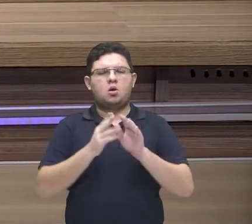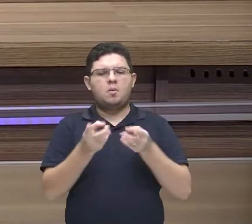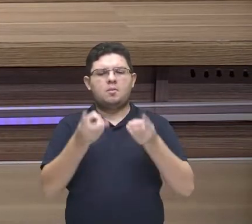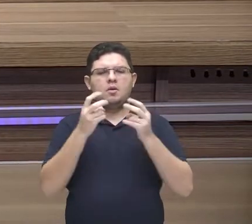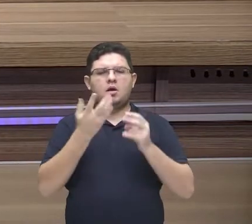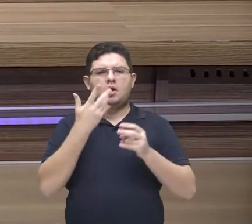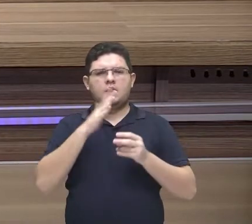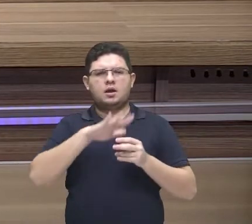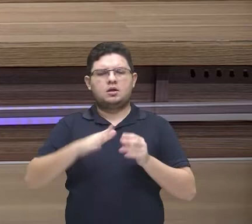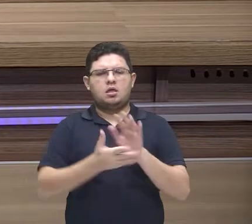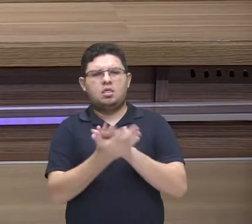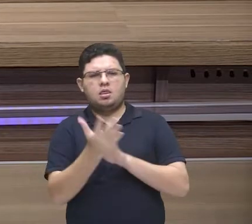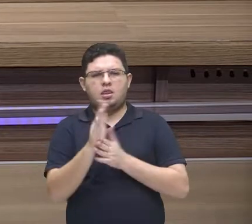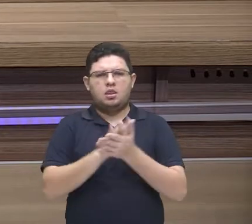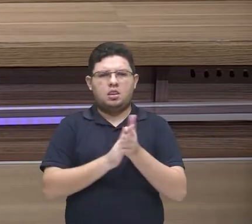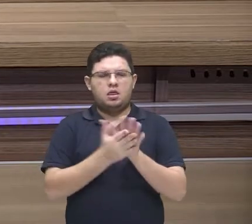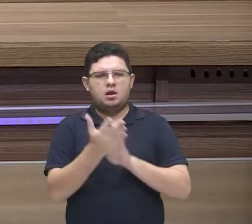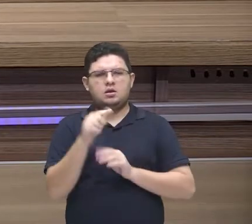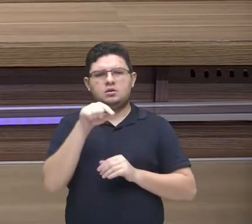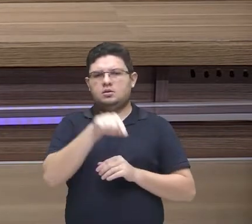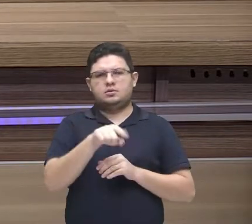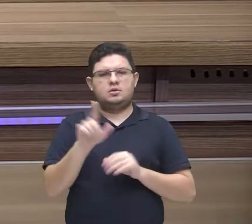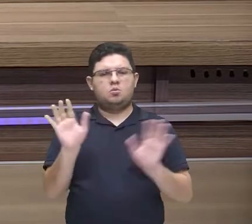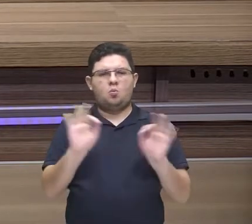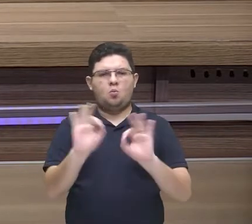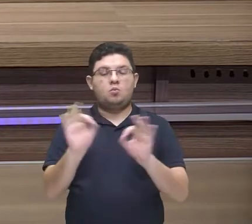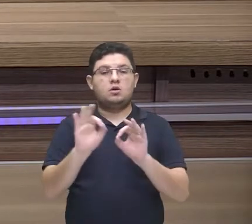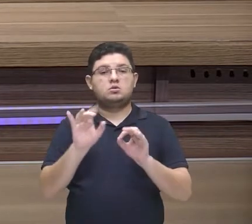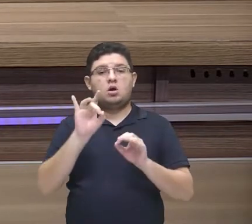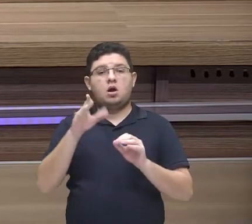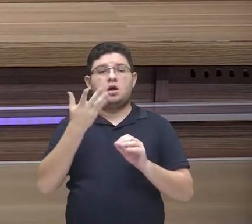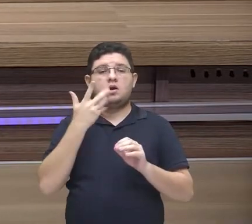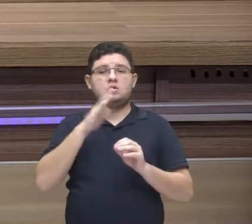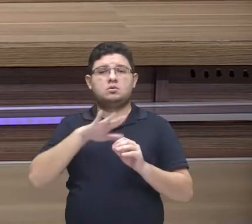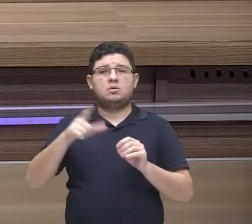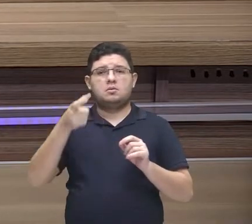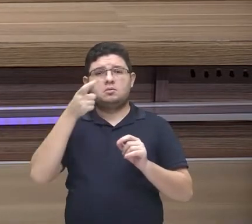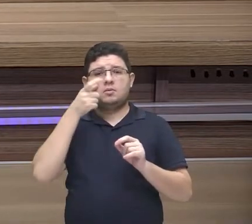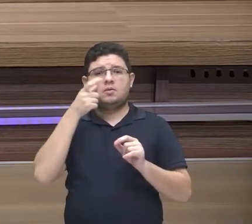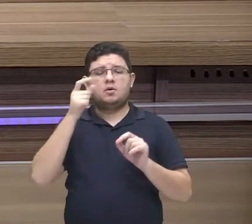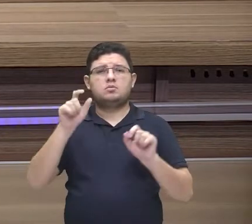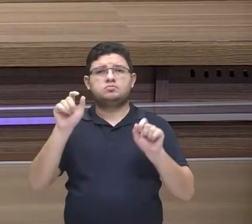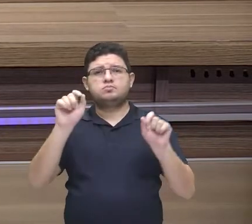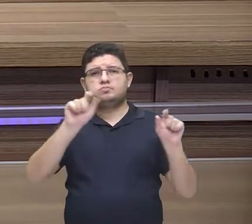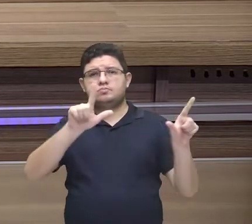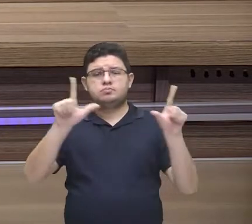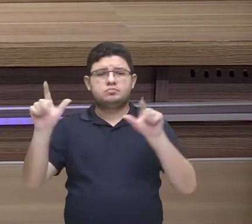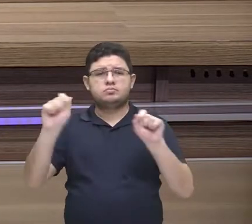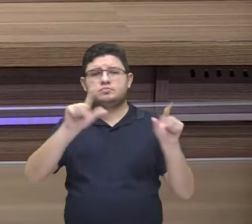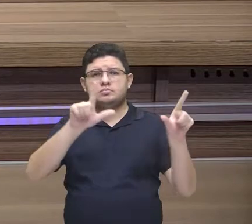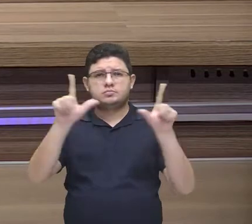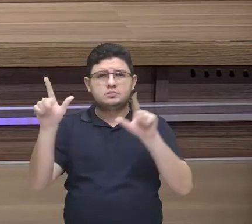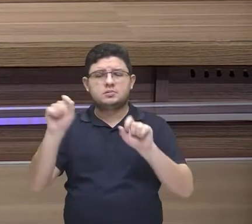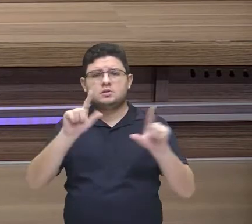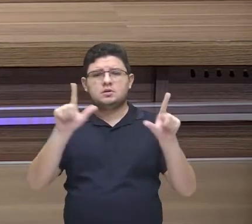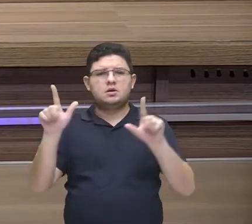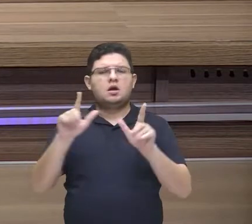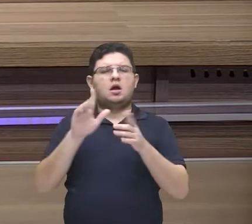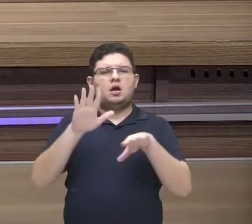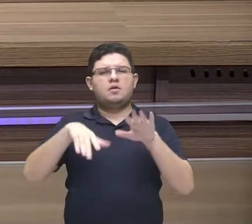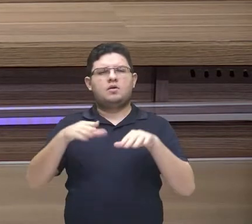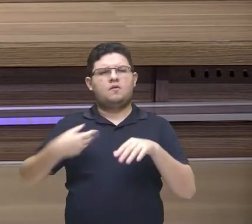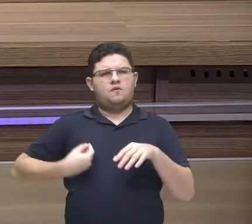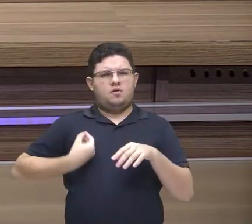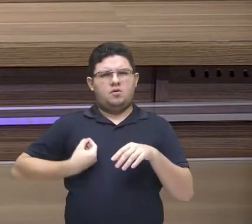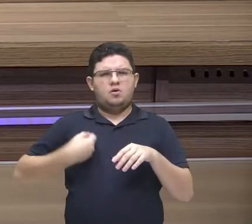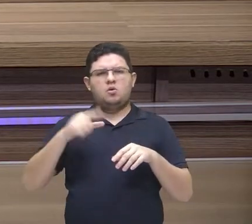está voltada para a mídia, vendo um desenho, vendo um programa qualquer, e os programas mesmo ao vivo, né, novelas,